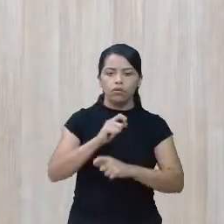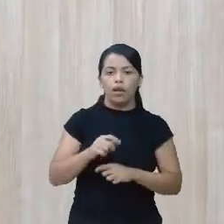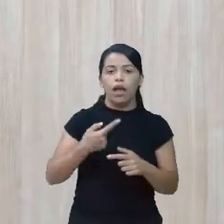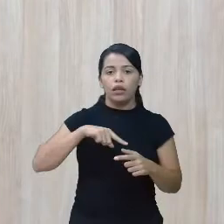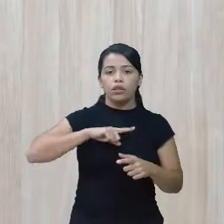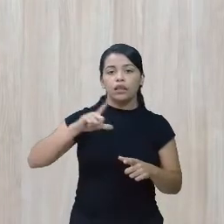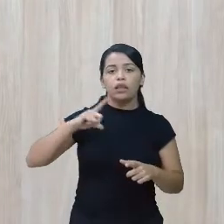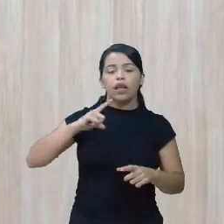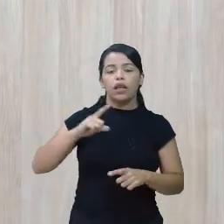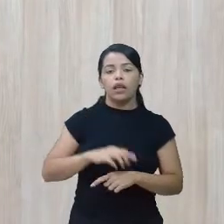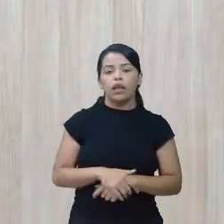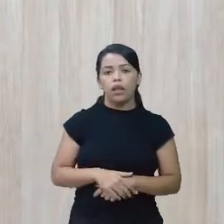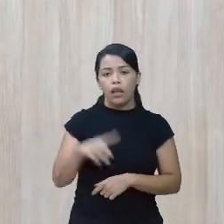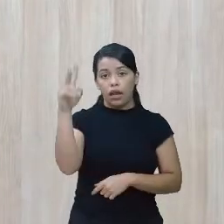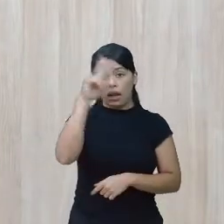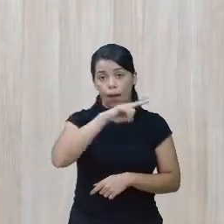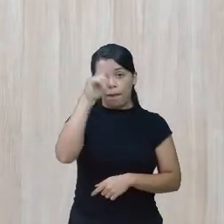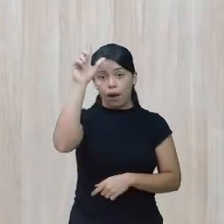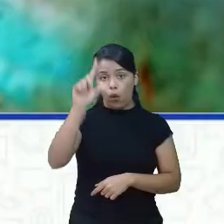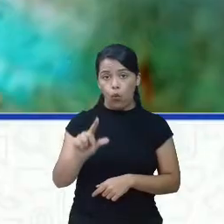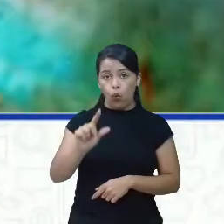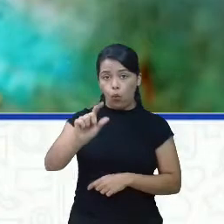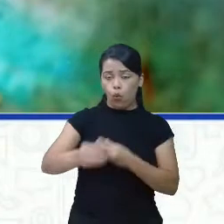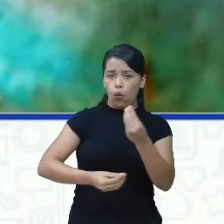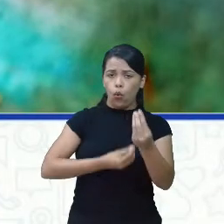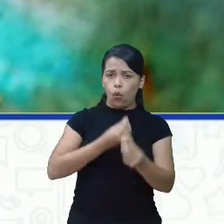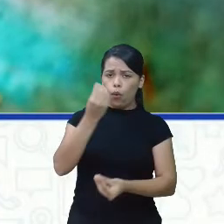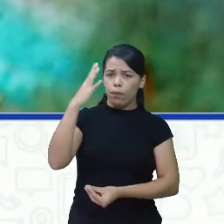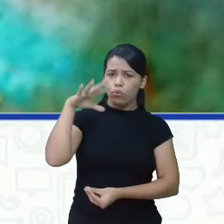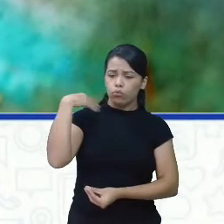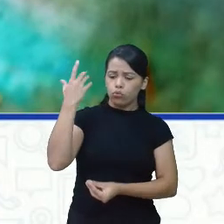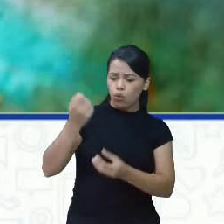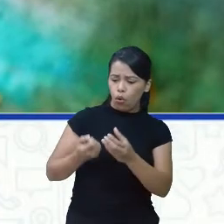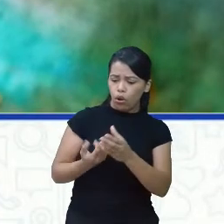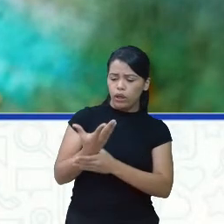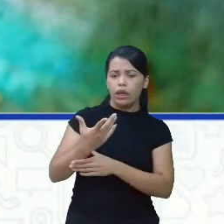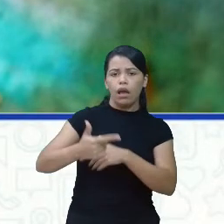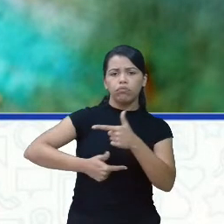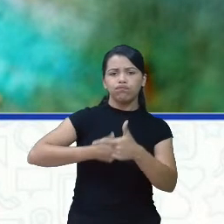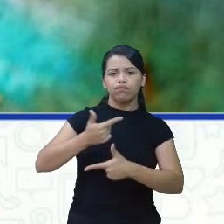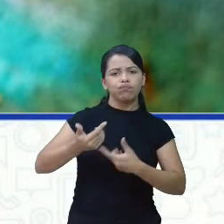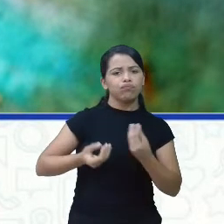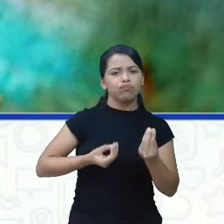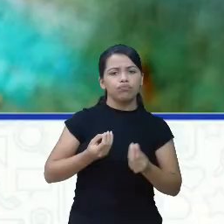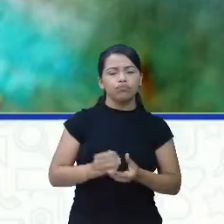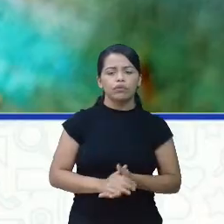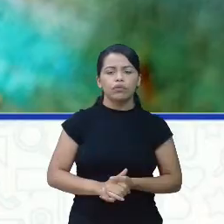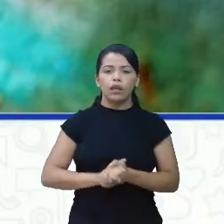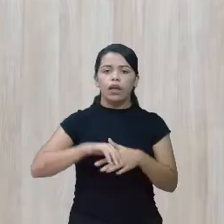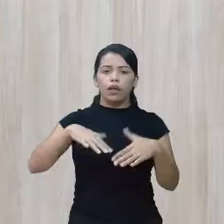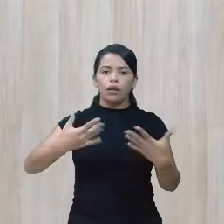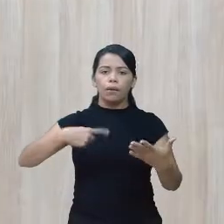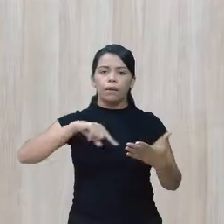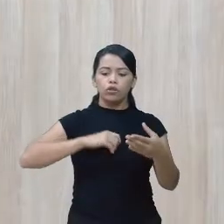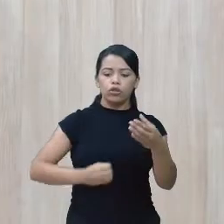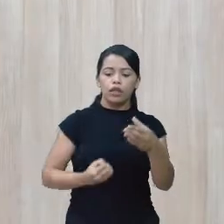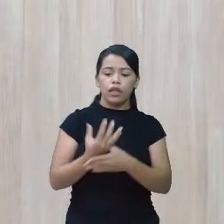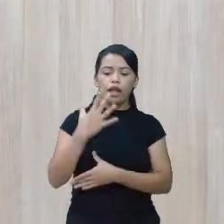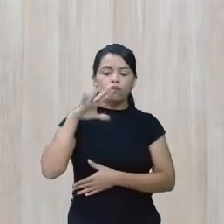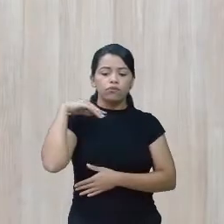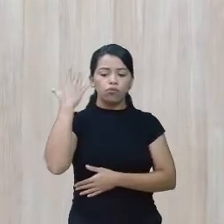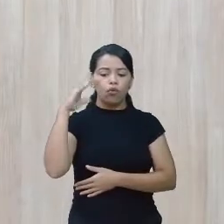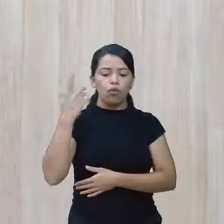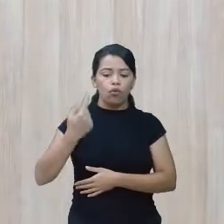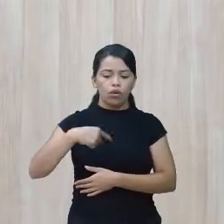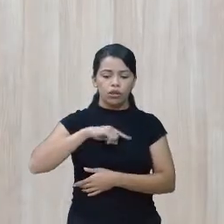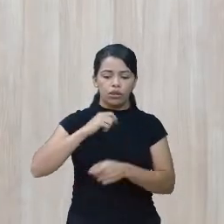tem também, lembrar um pouquinho de como é que os sons são produzidos. Então, para se produzir som, a gente